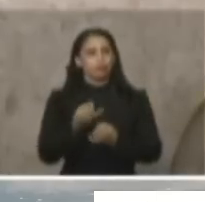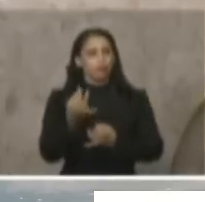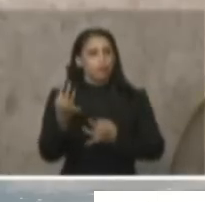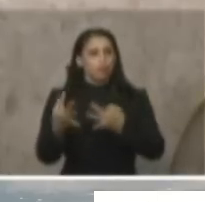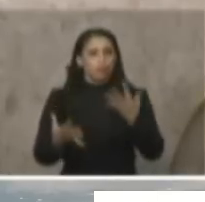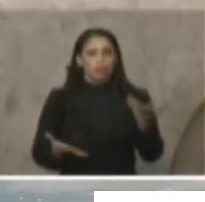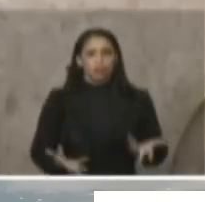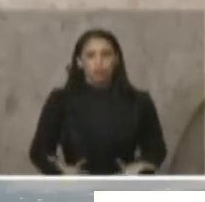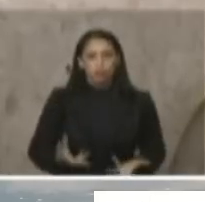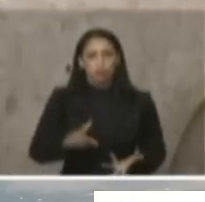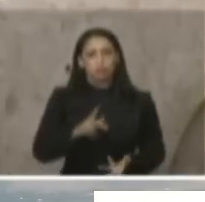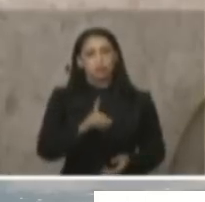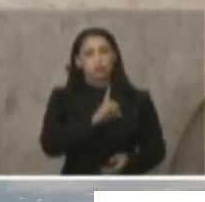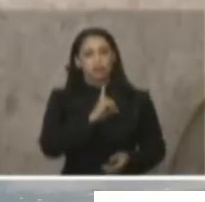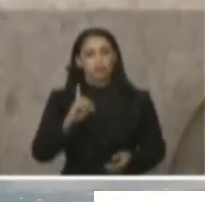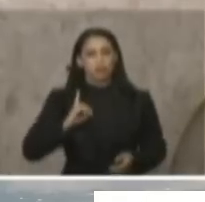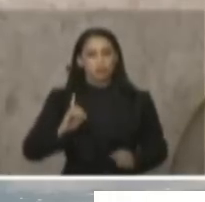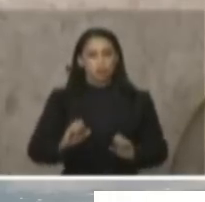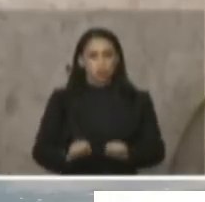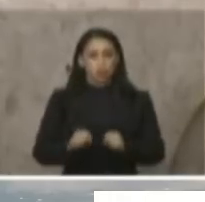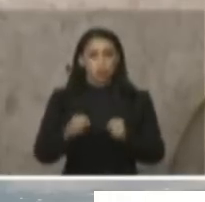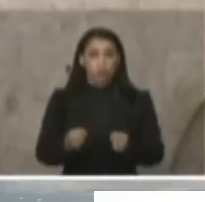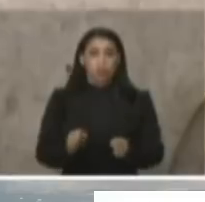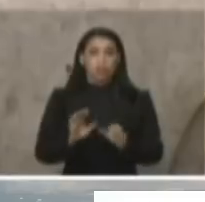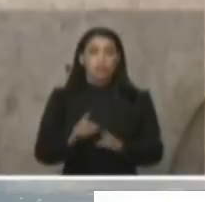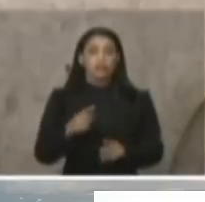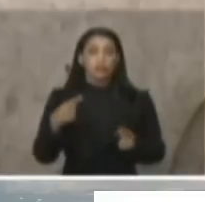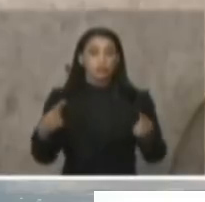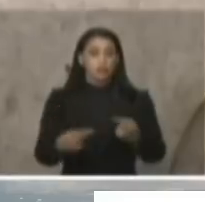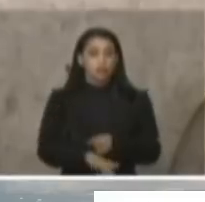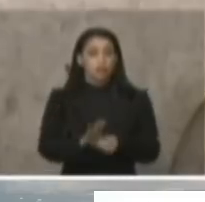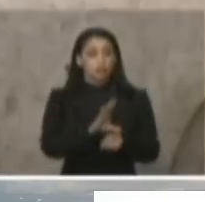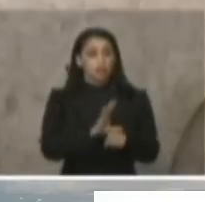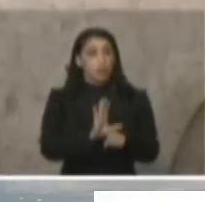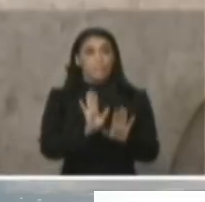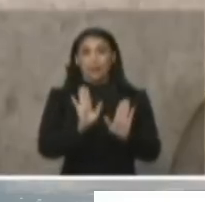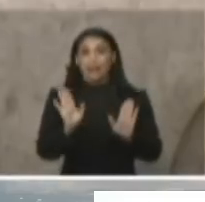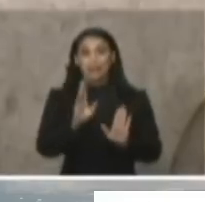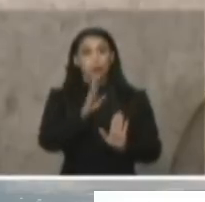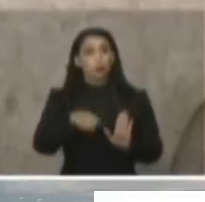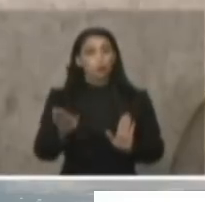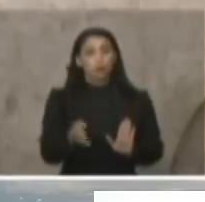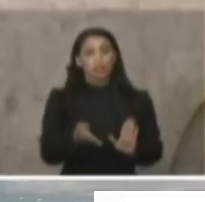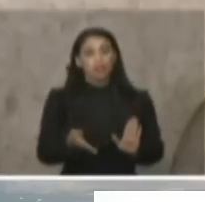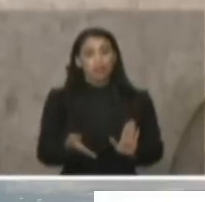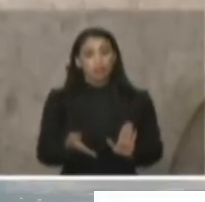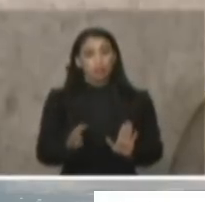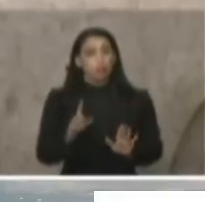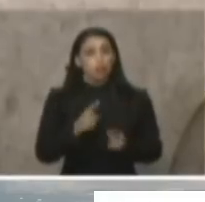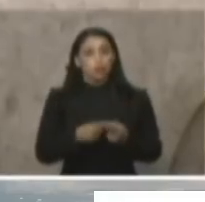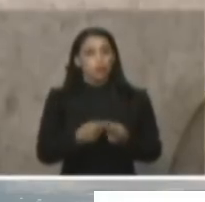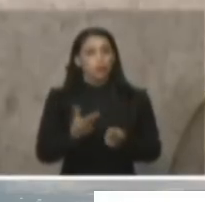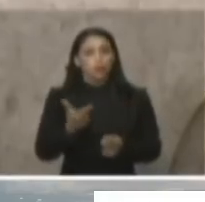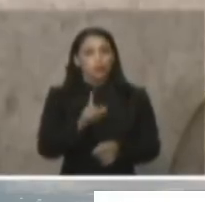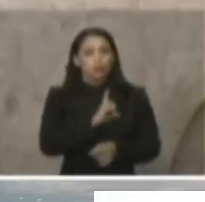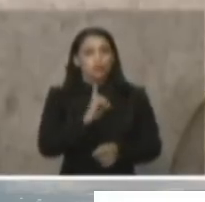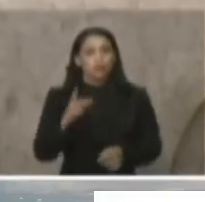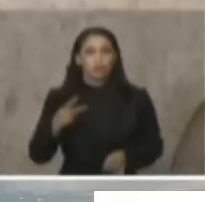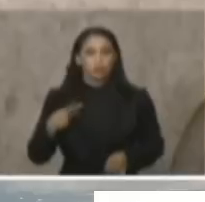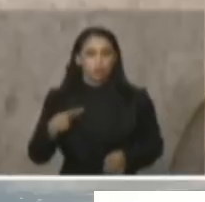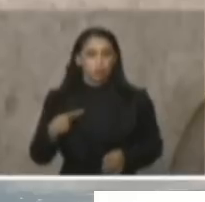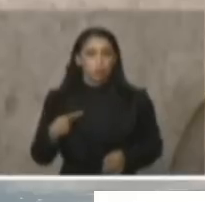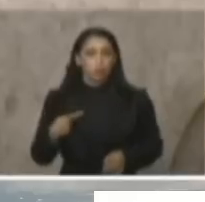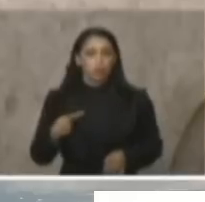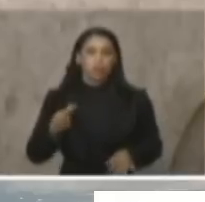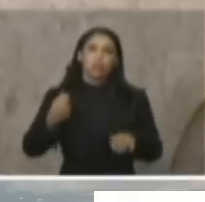do centro das atenções e também fora dos e com as outras instituições só pra gente encerrar importante lembrar que essa não